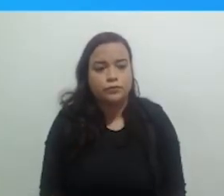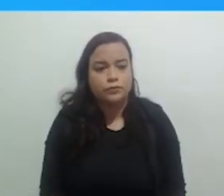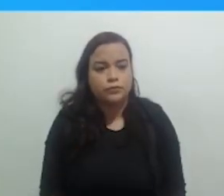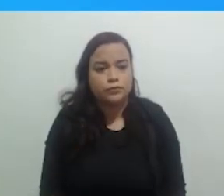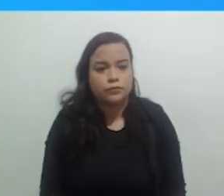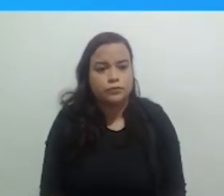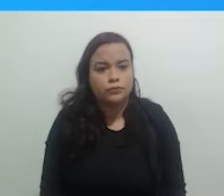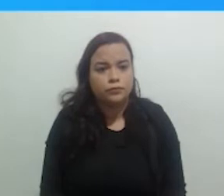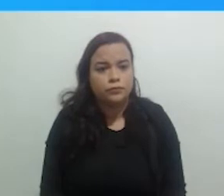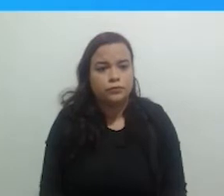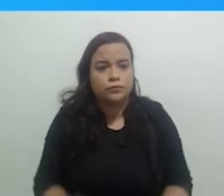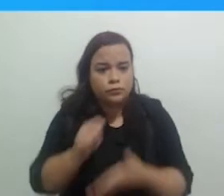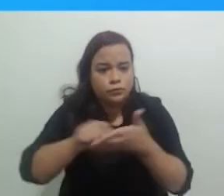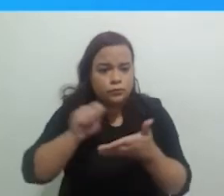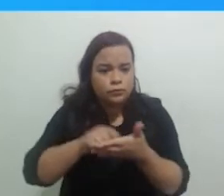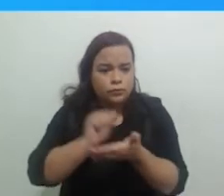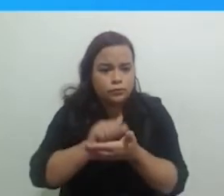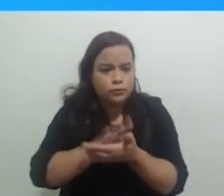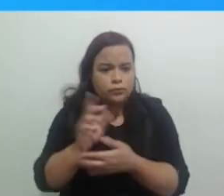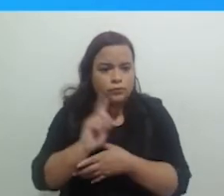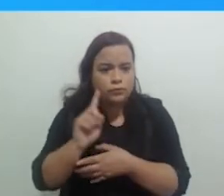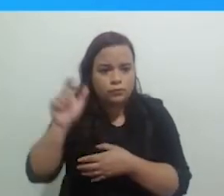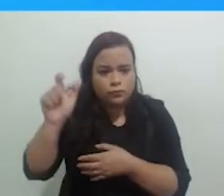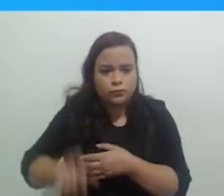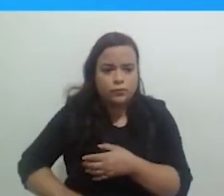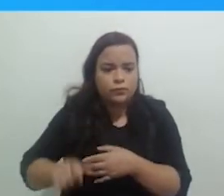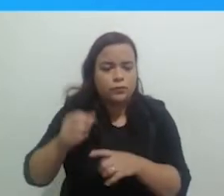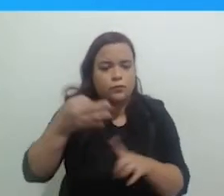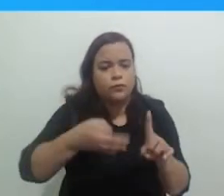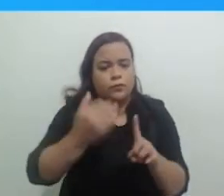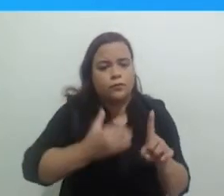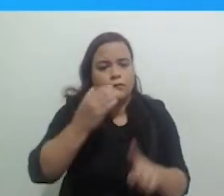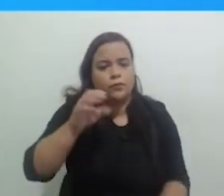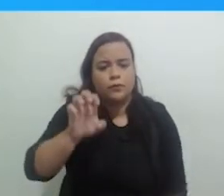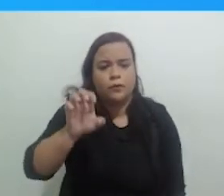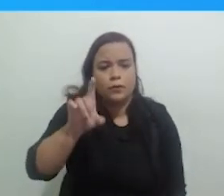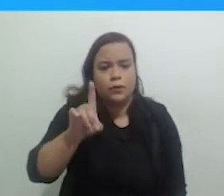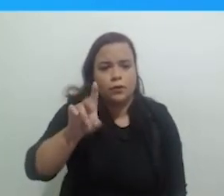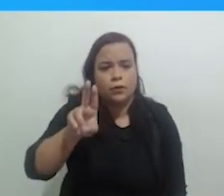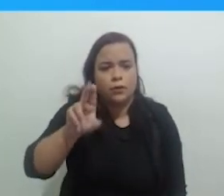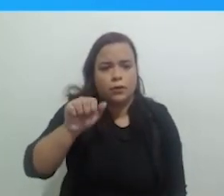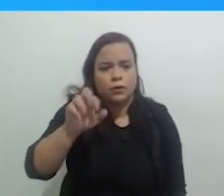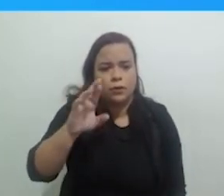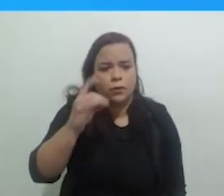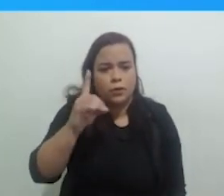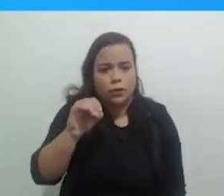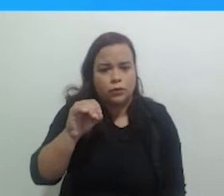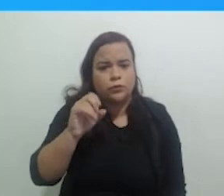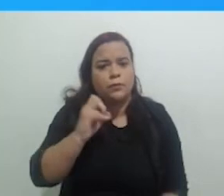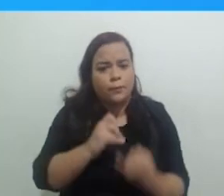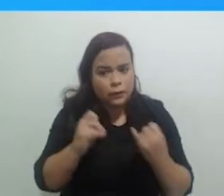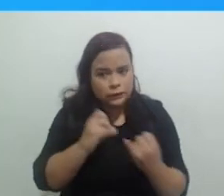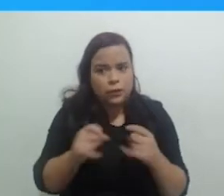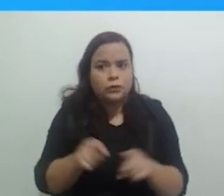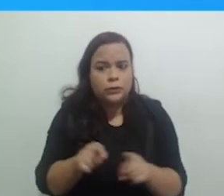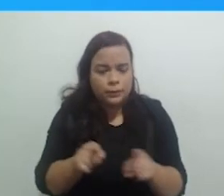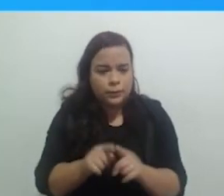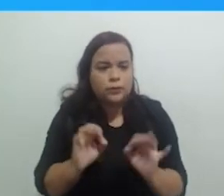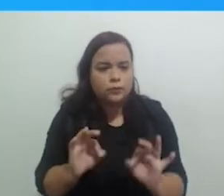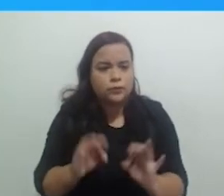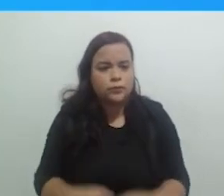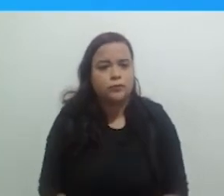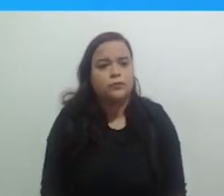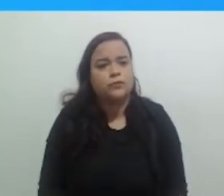Não anotei, desembargador Eduardo. Doutor Eduardo, tá certo. Eduardo... Parcial também, não é isso? É. Exato. Então, pela